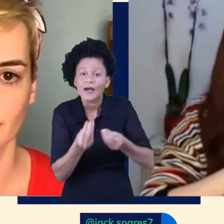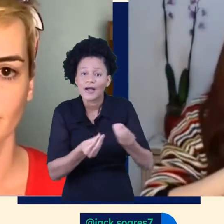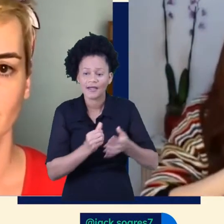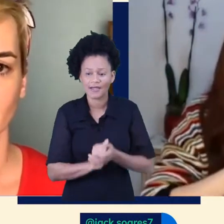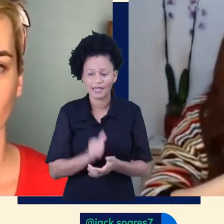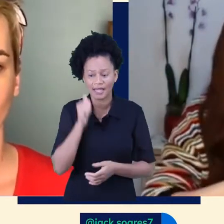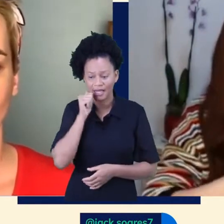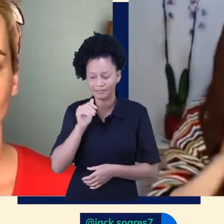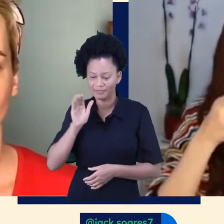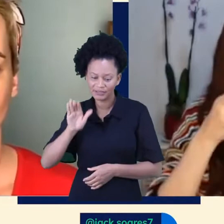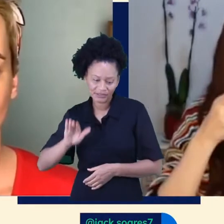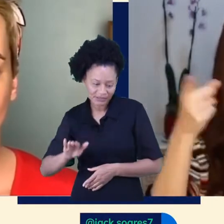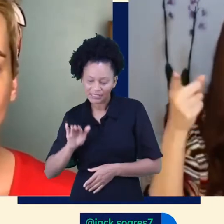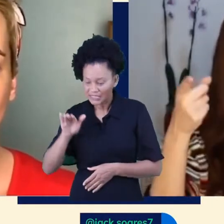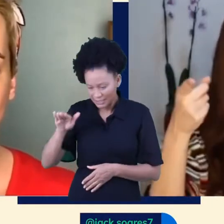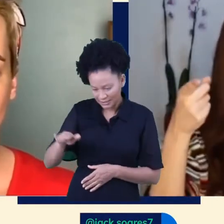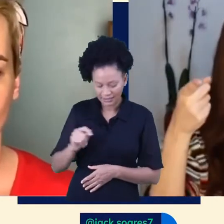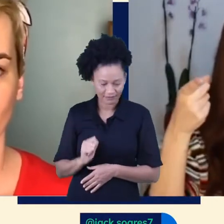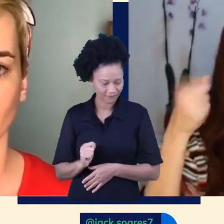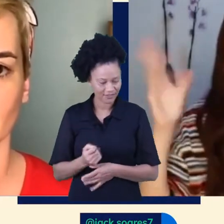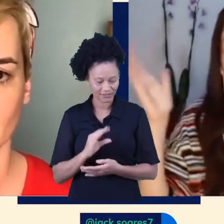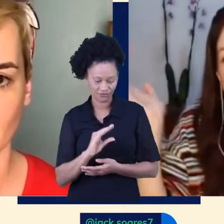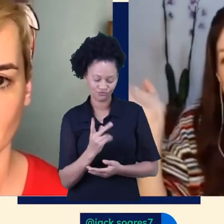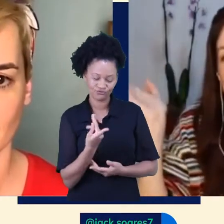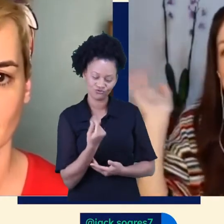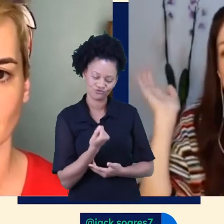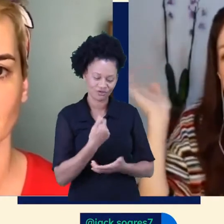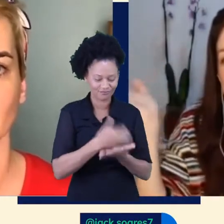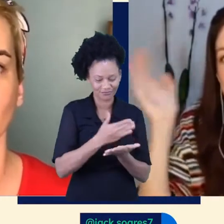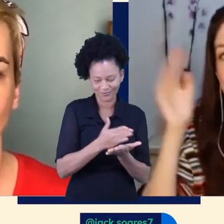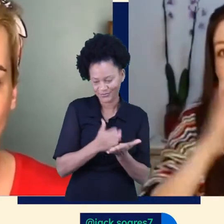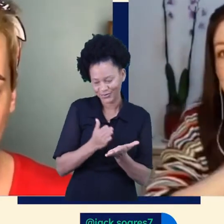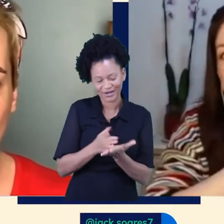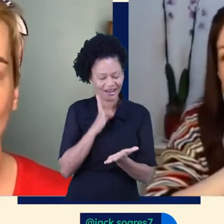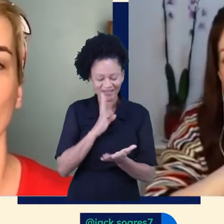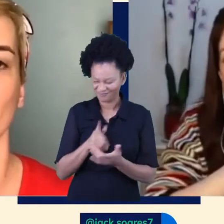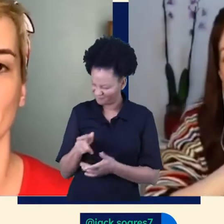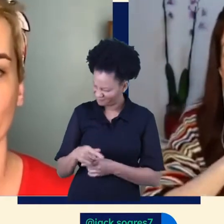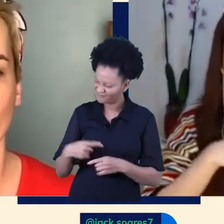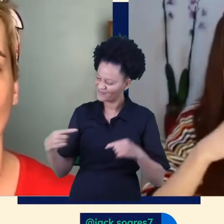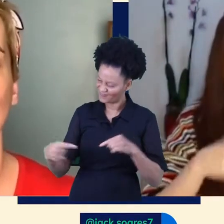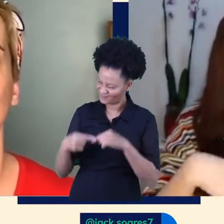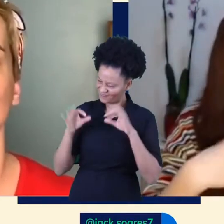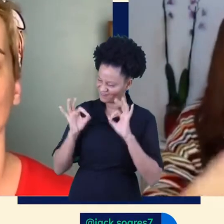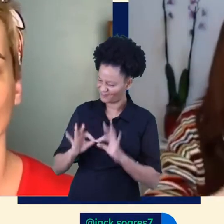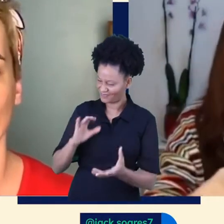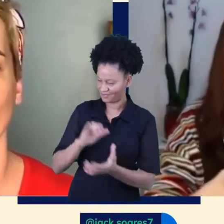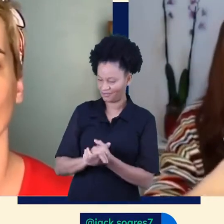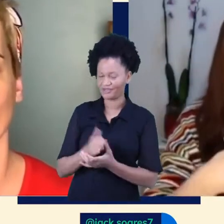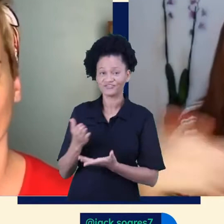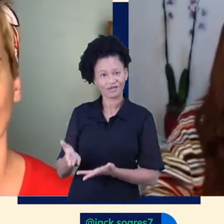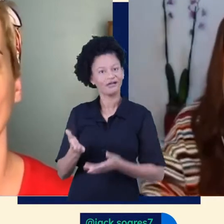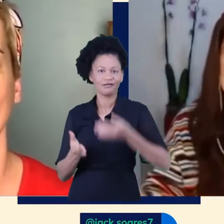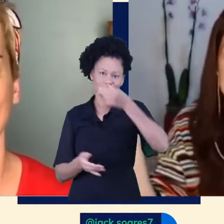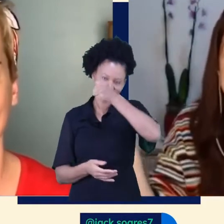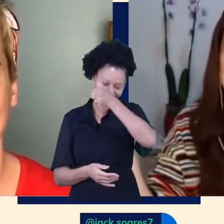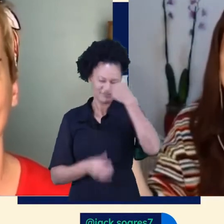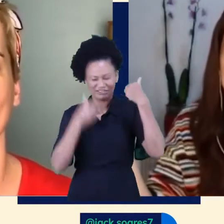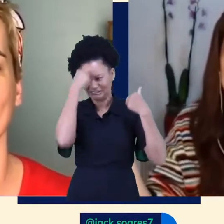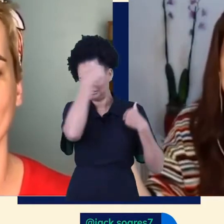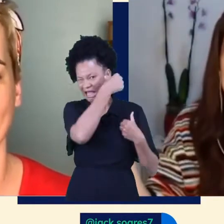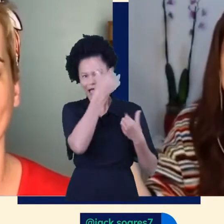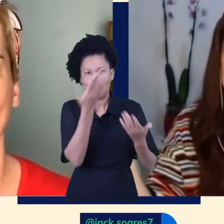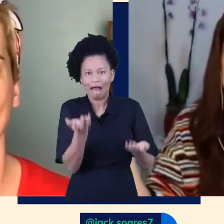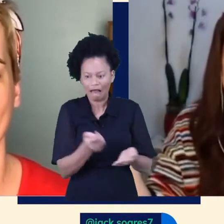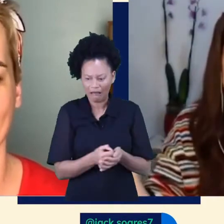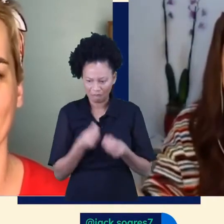você fala, já pode casar. Opa, reproduziu aí um estereótipo. Quem disse que o fato dela fazer bolo vai ser um